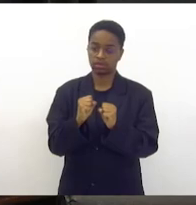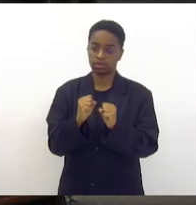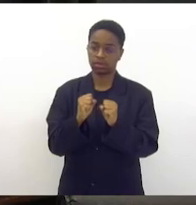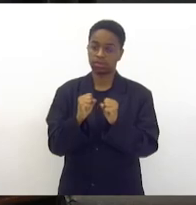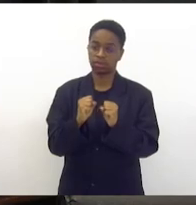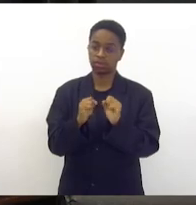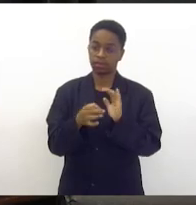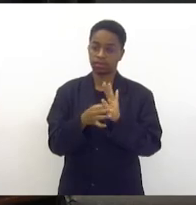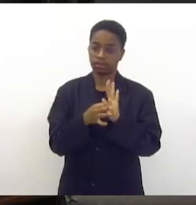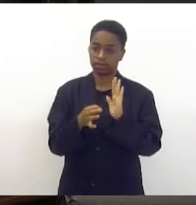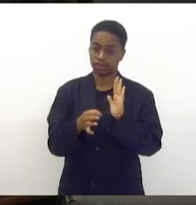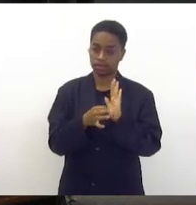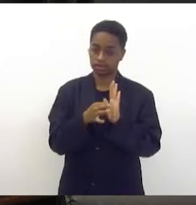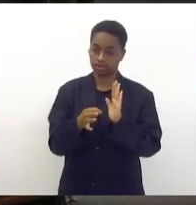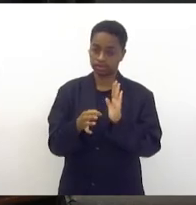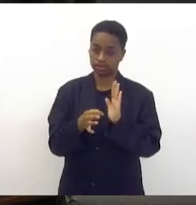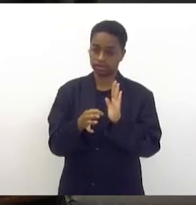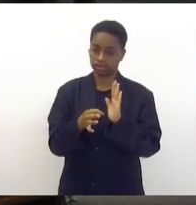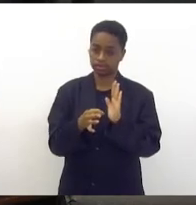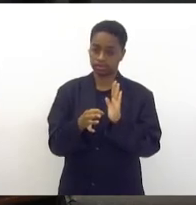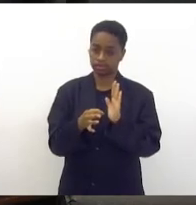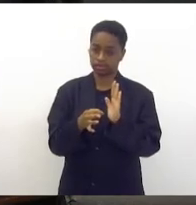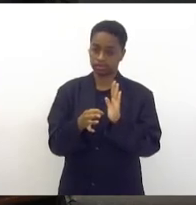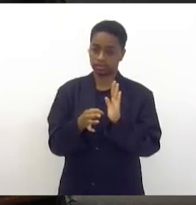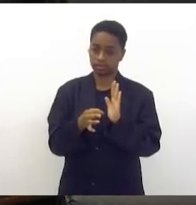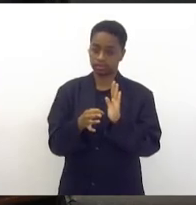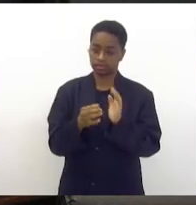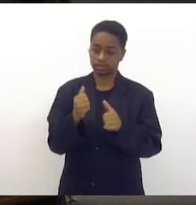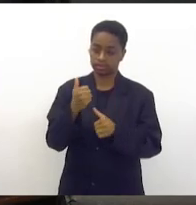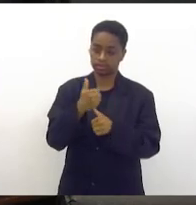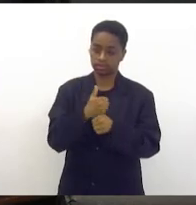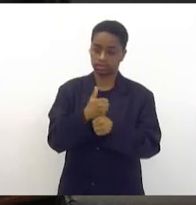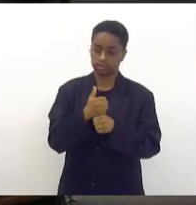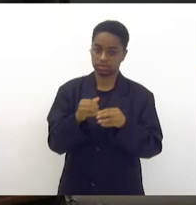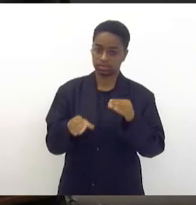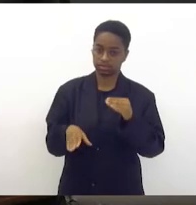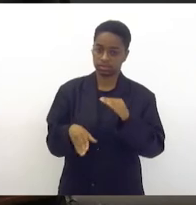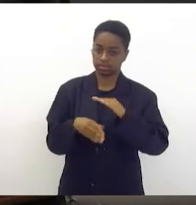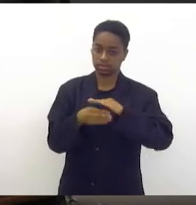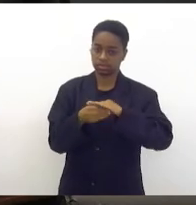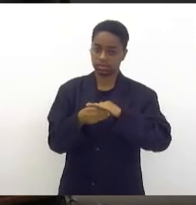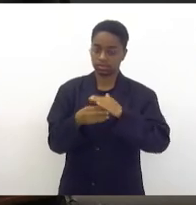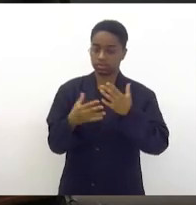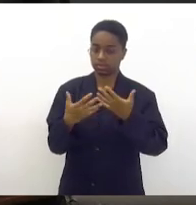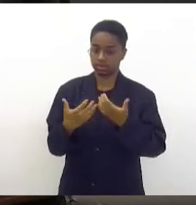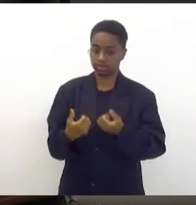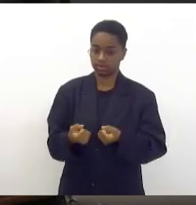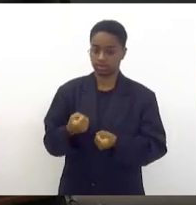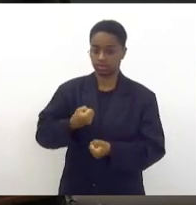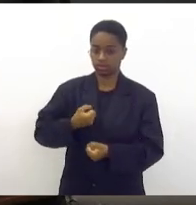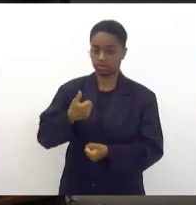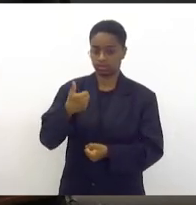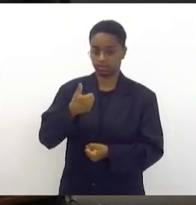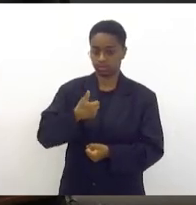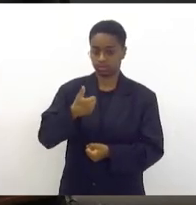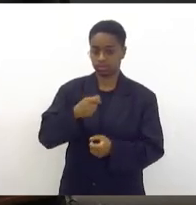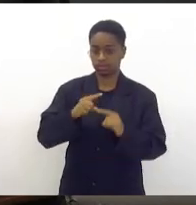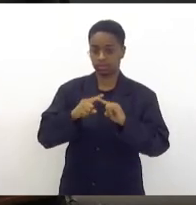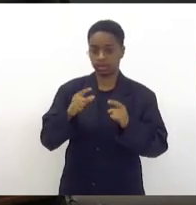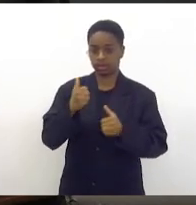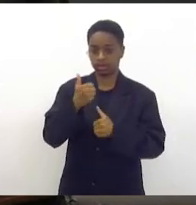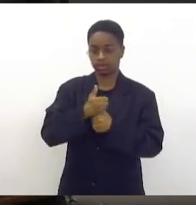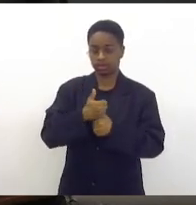fazer o parecer. Uma subemenda, aceita a emenda número 1 com